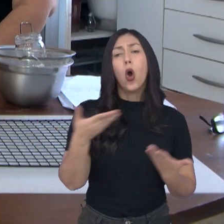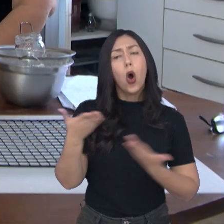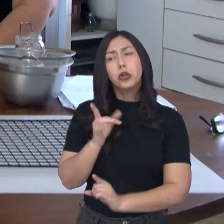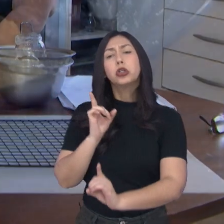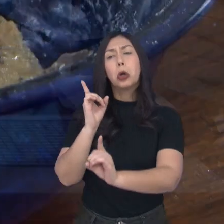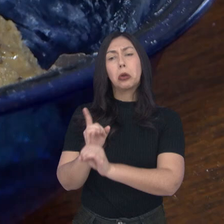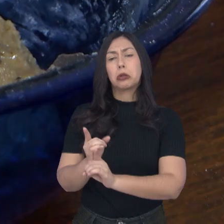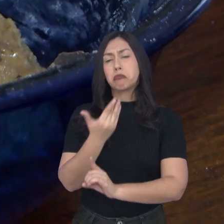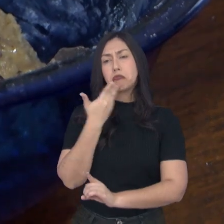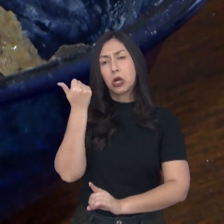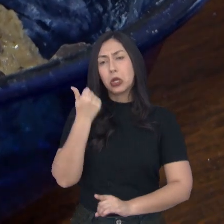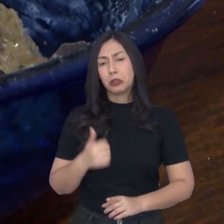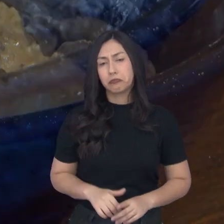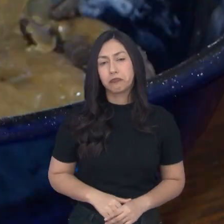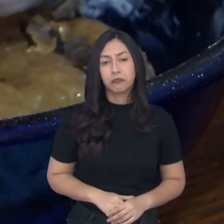encontra melhor.